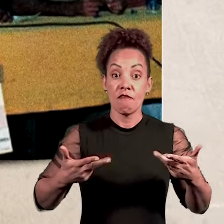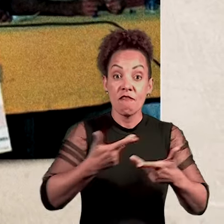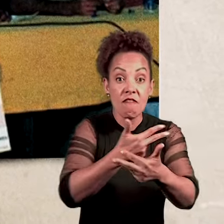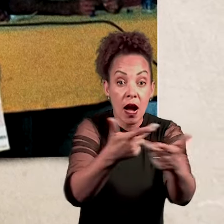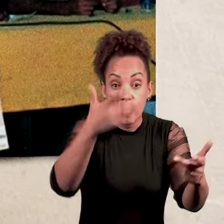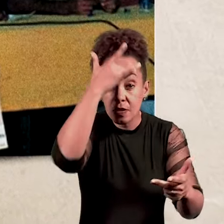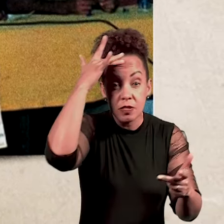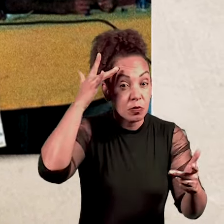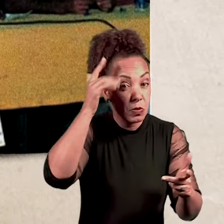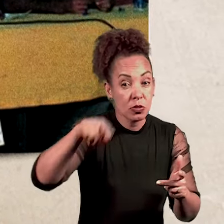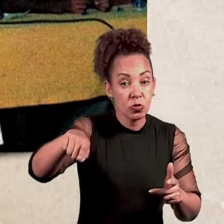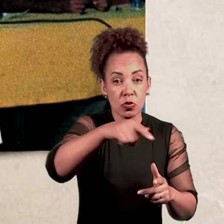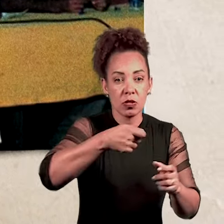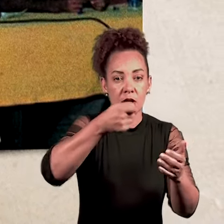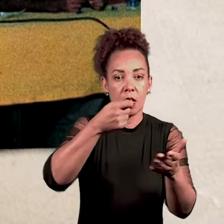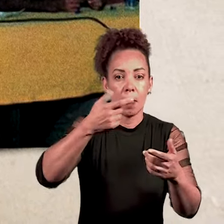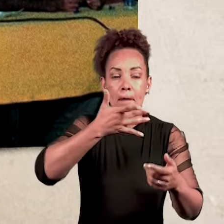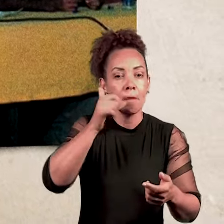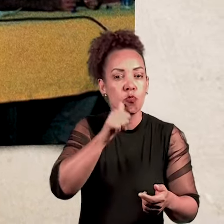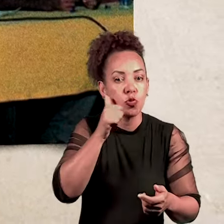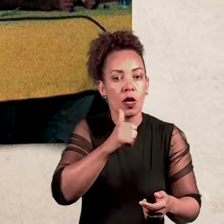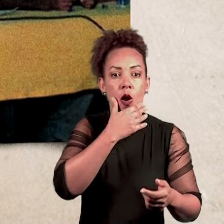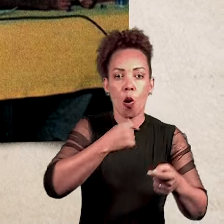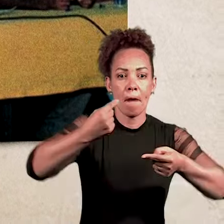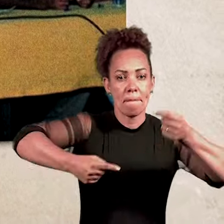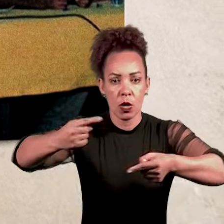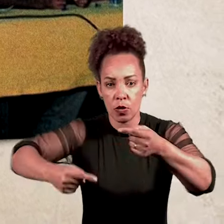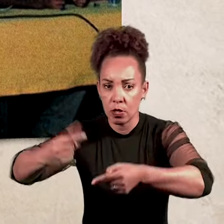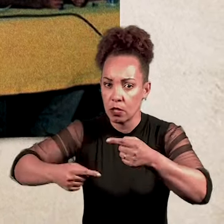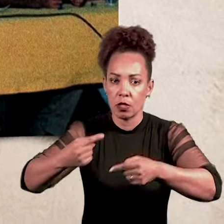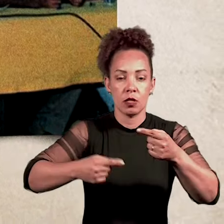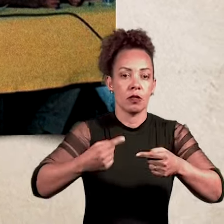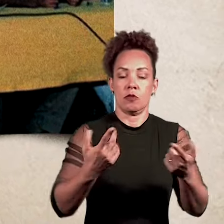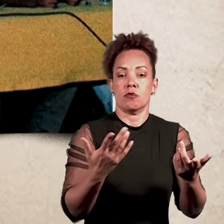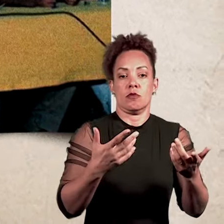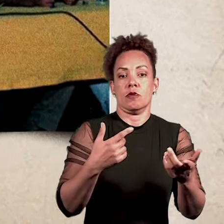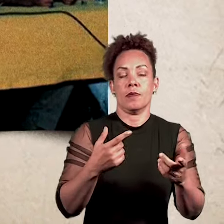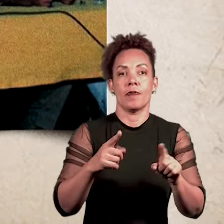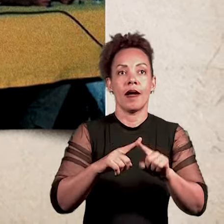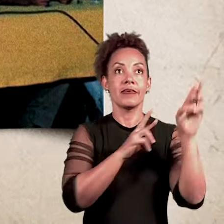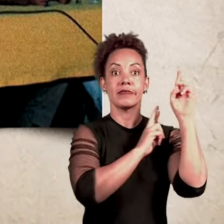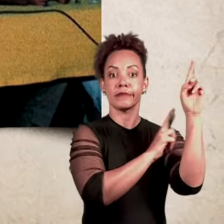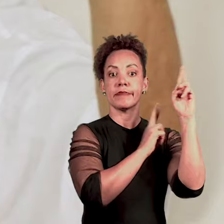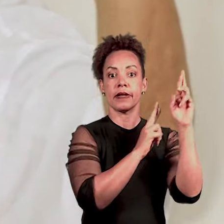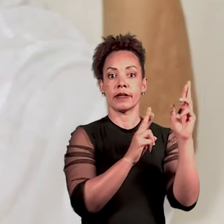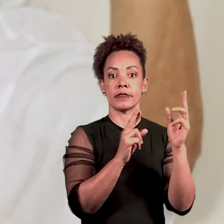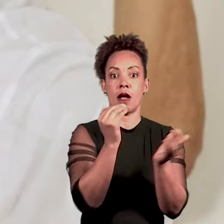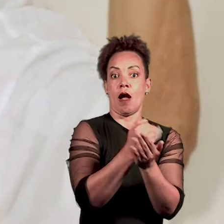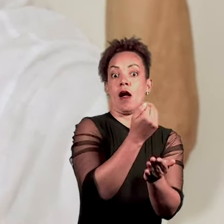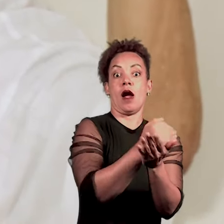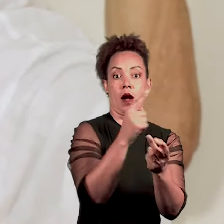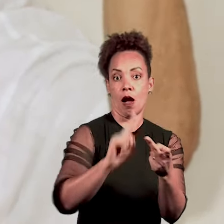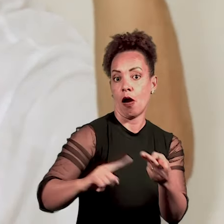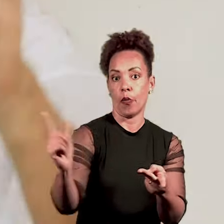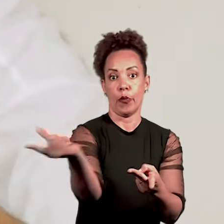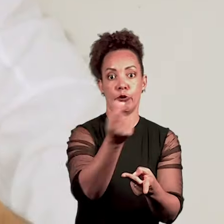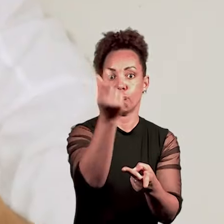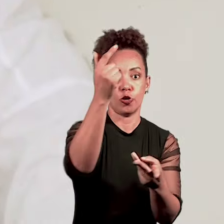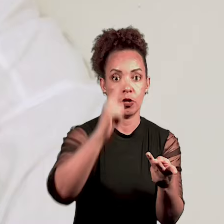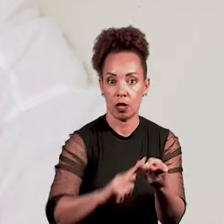região, políticos e políticas importantes. A esperança não era mais cacau, não era mais dinheiro, não era mais ouro. A